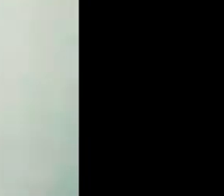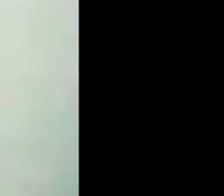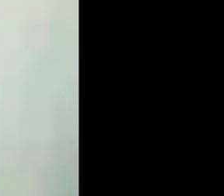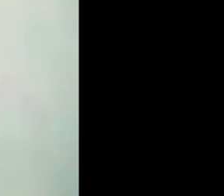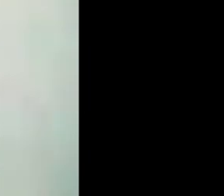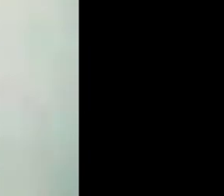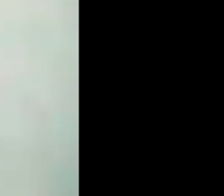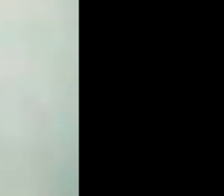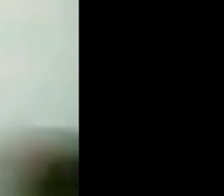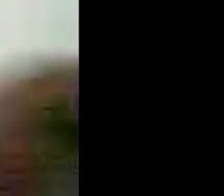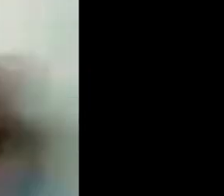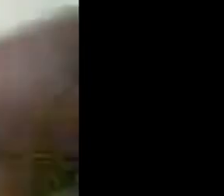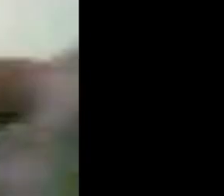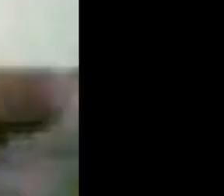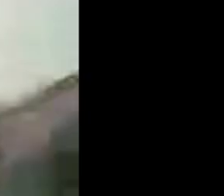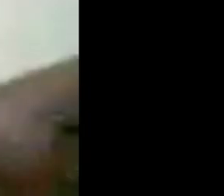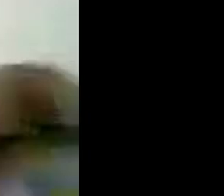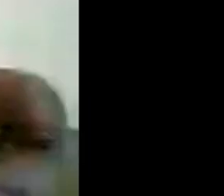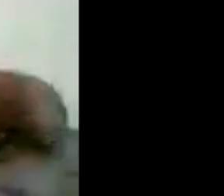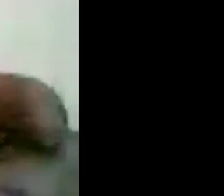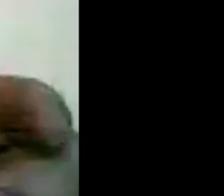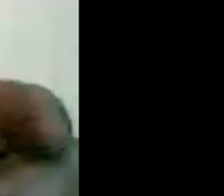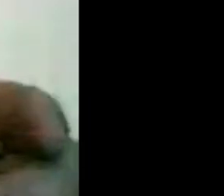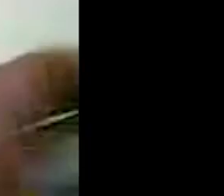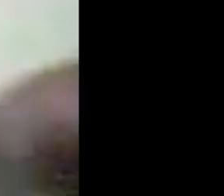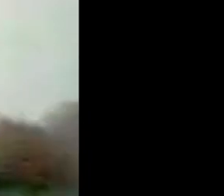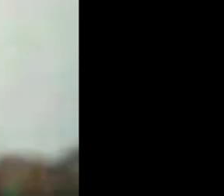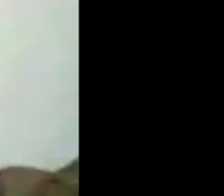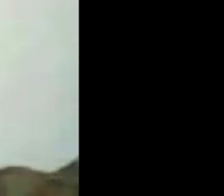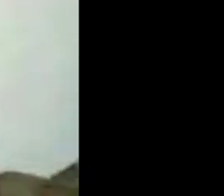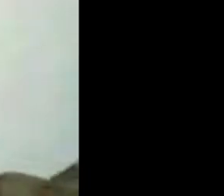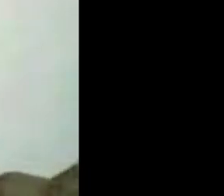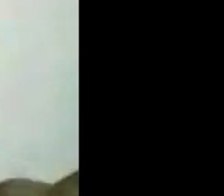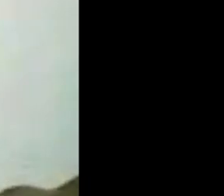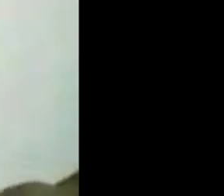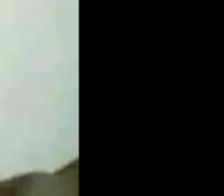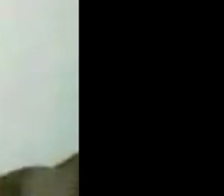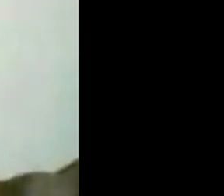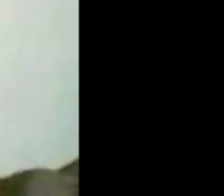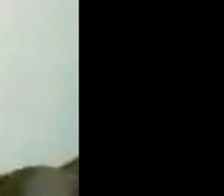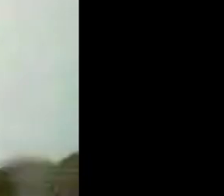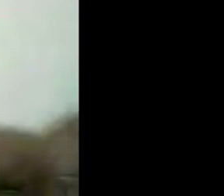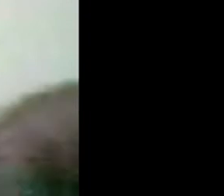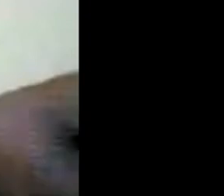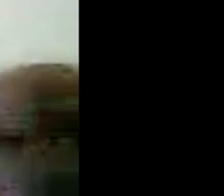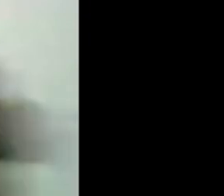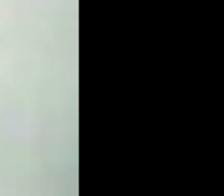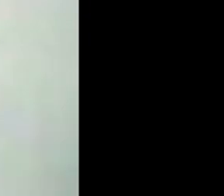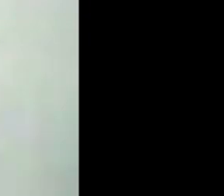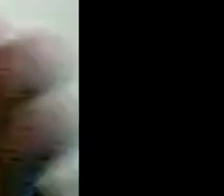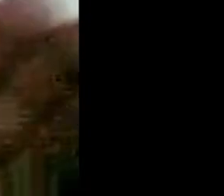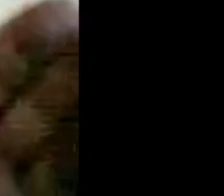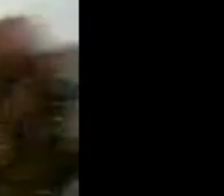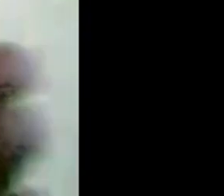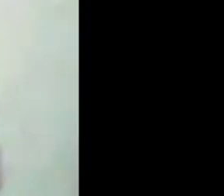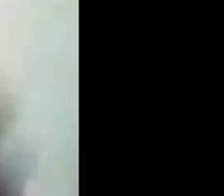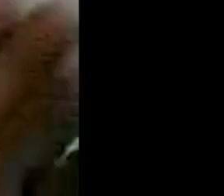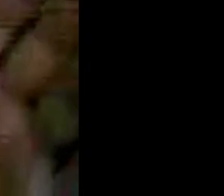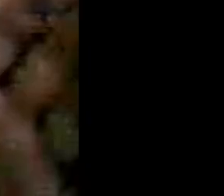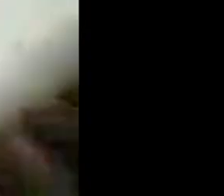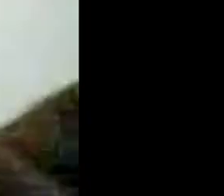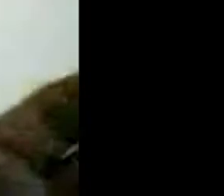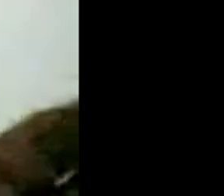de Açu para a comarca de Areia Branca, em virtude da proximidade geográfica, a portaria seguiu mais ou